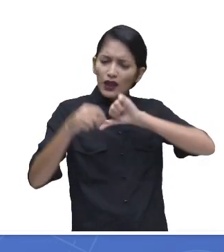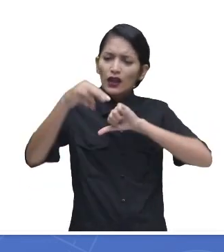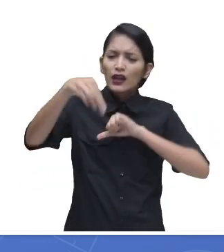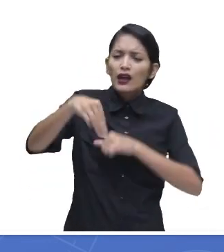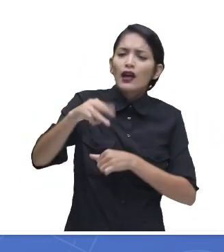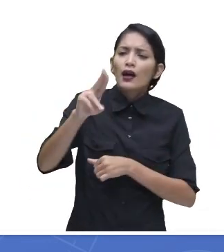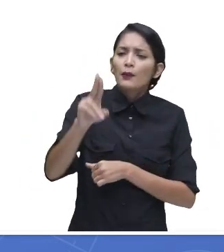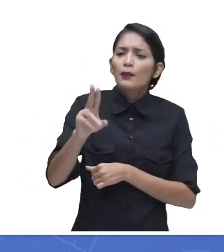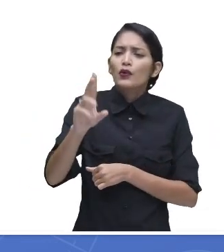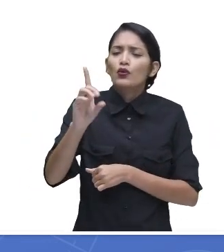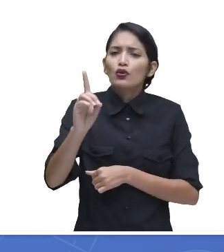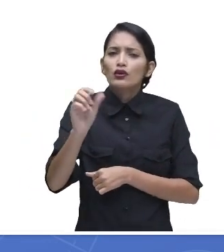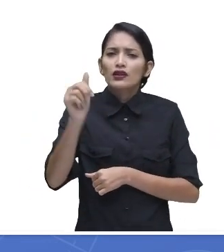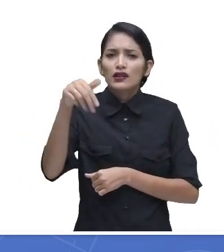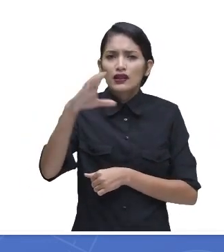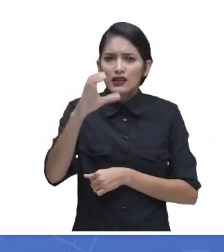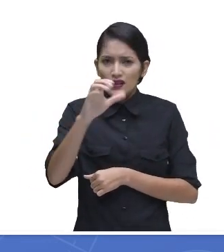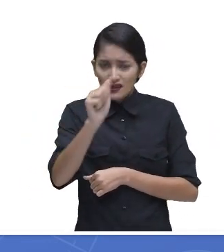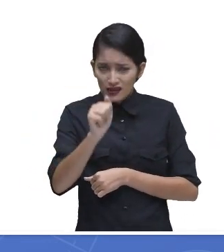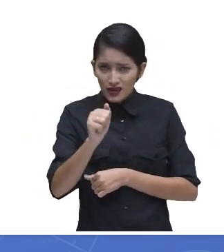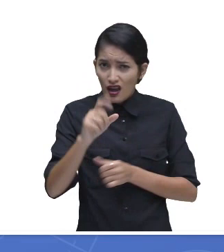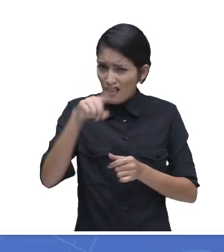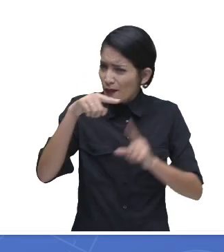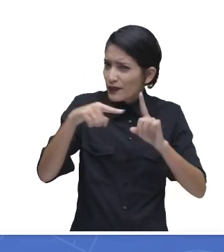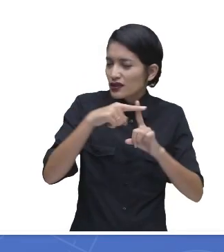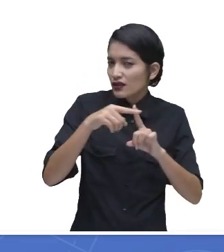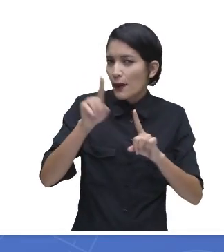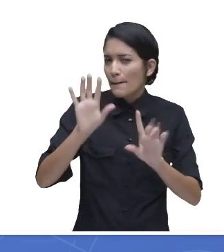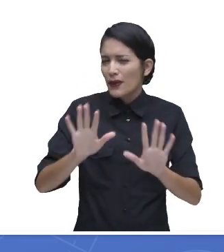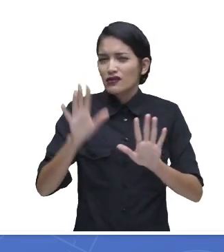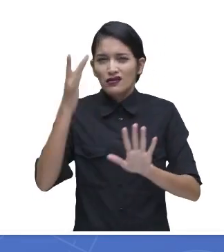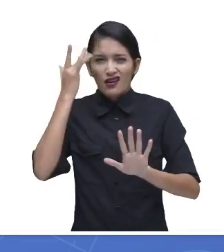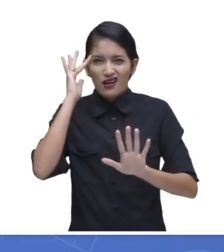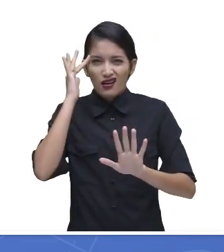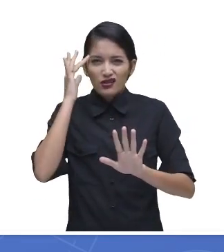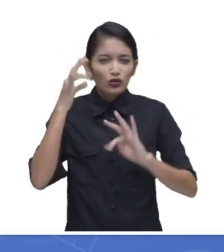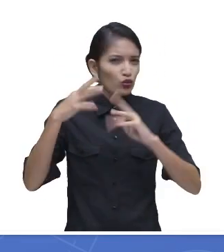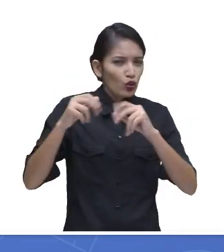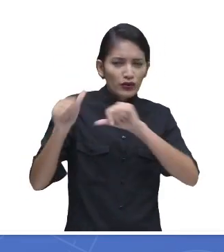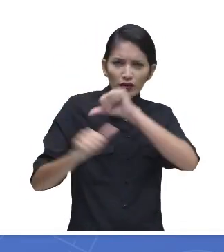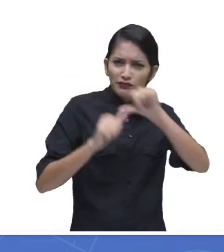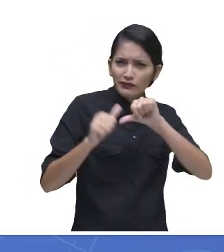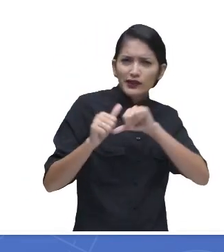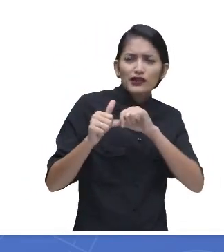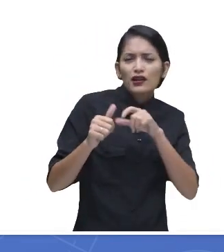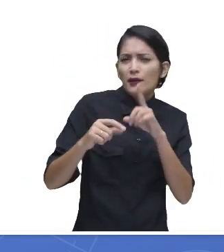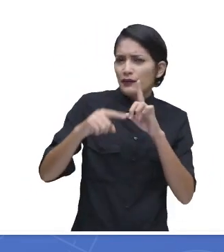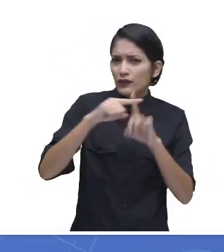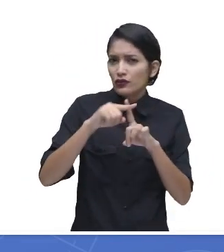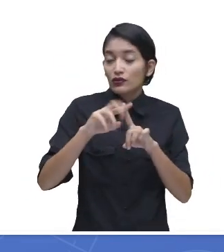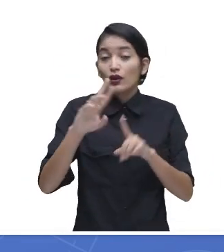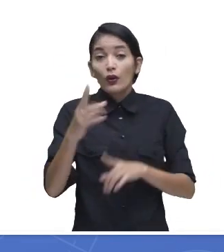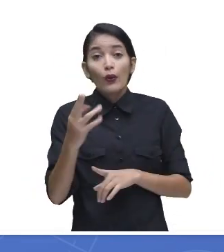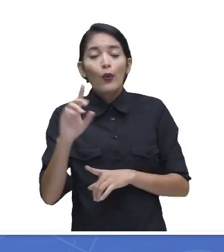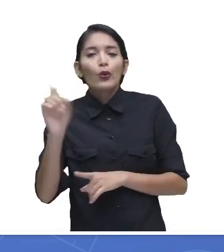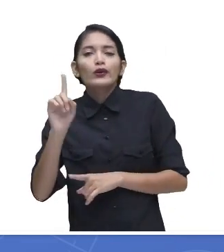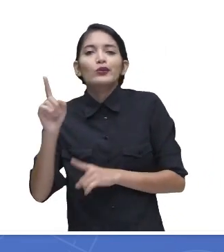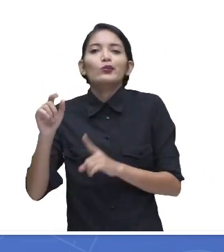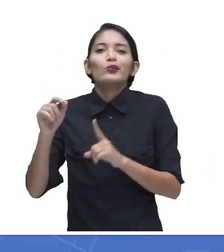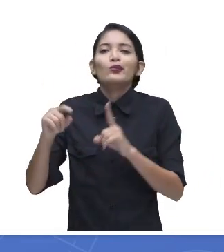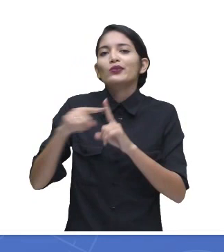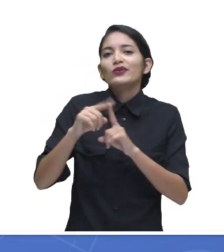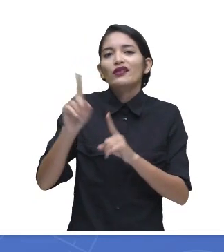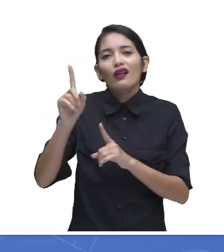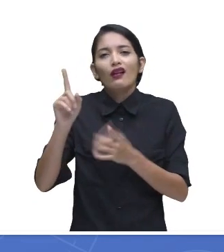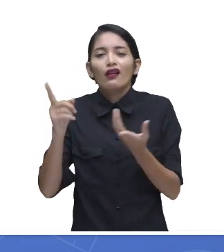algo positivo. Mas será que é mesmo? Toda mudança ela é positiva ou tem coisas que mudam que não são positivas?